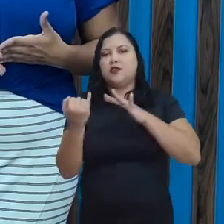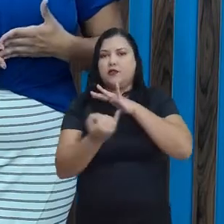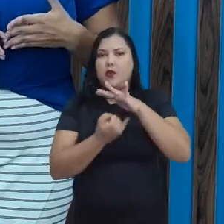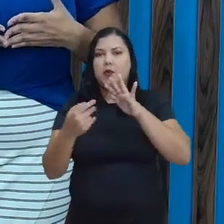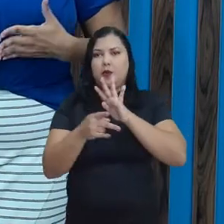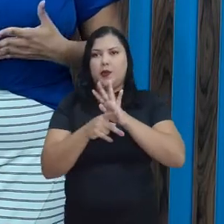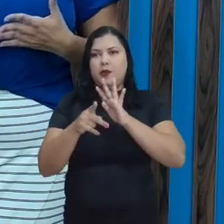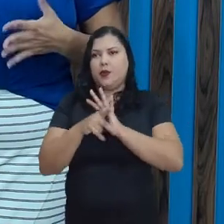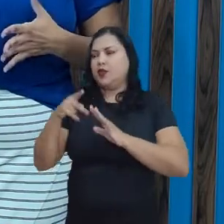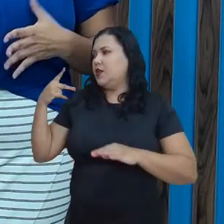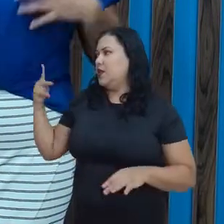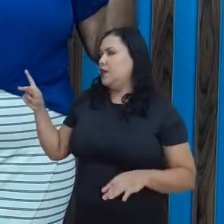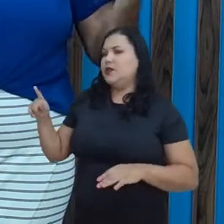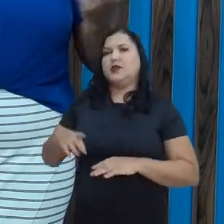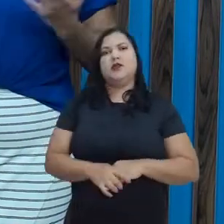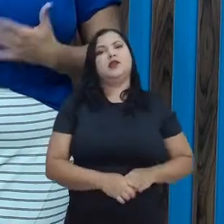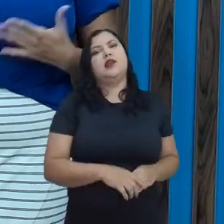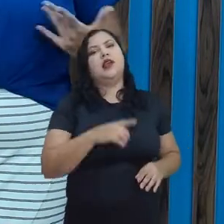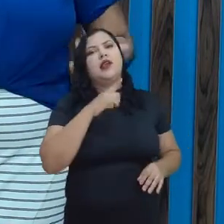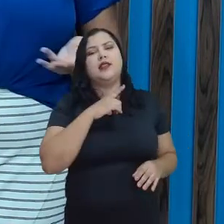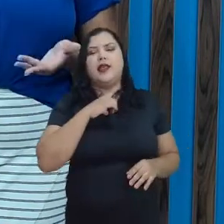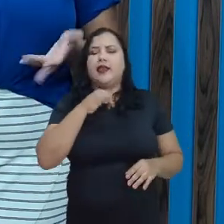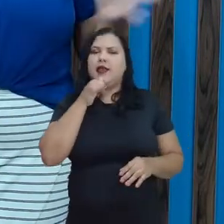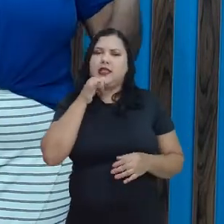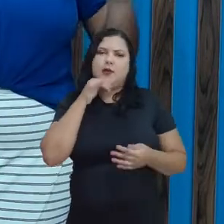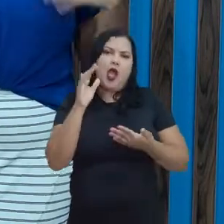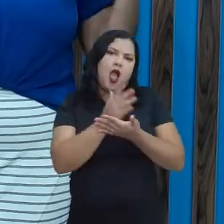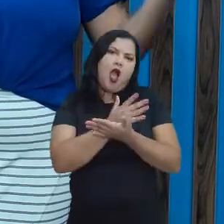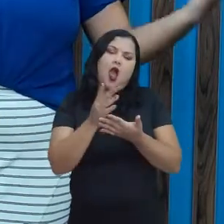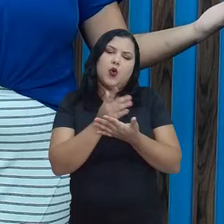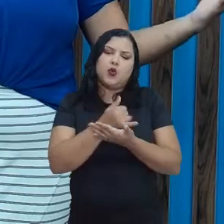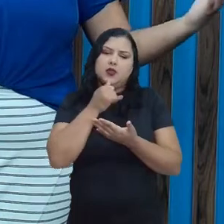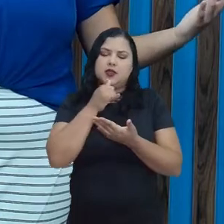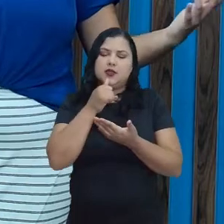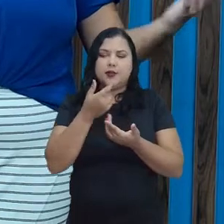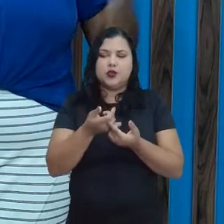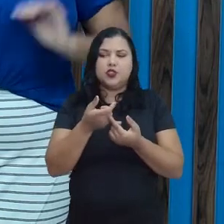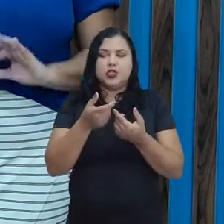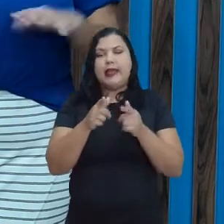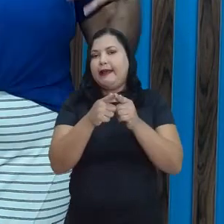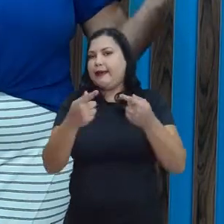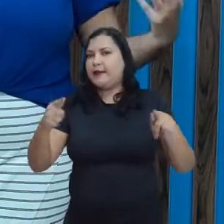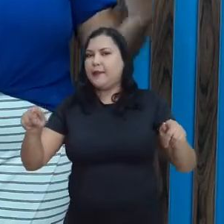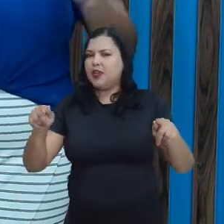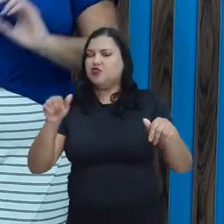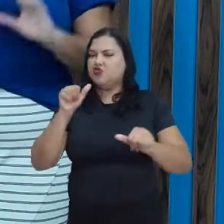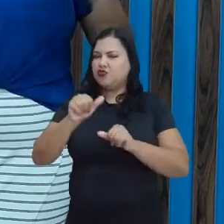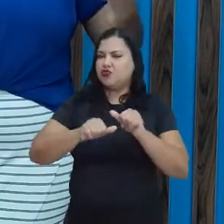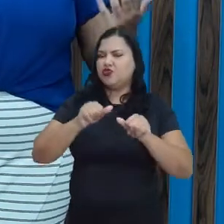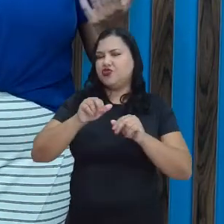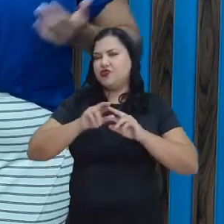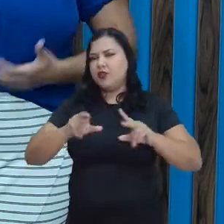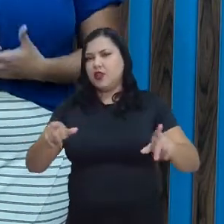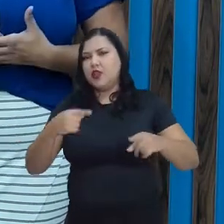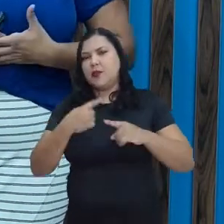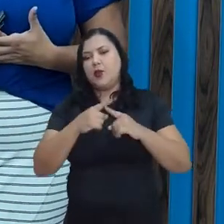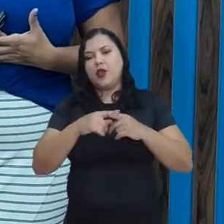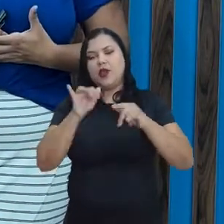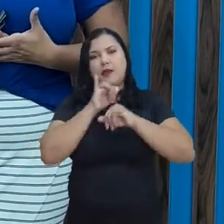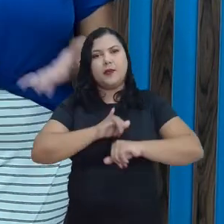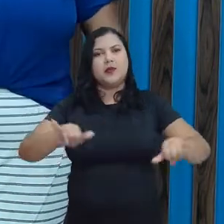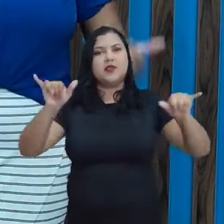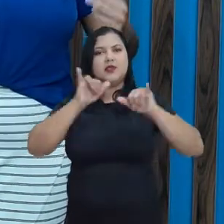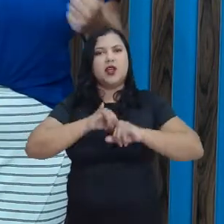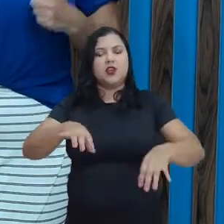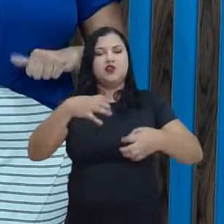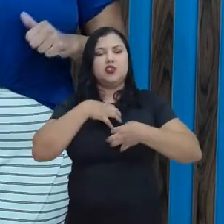Carolina. Então, a gente tem vários desvios gramaticais, mas que se tornam irrelevantes, porque a mensagem, porque o tom, porque